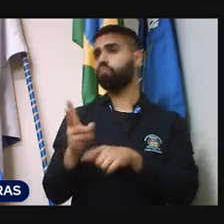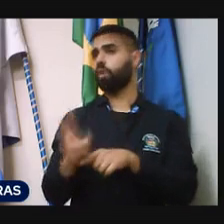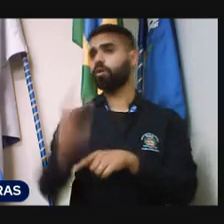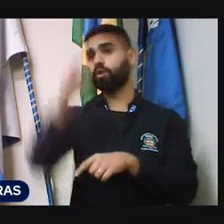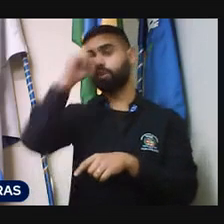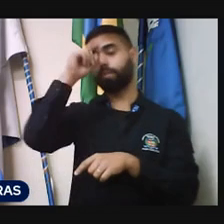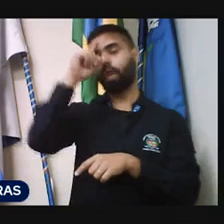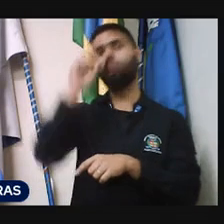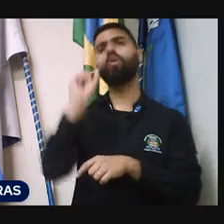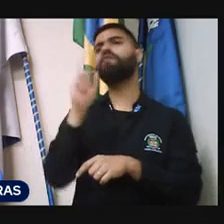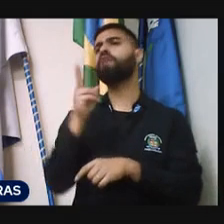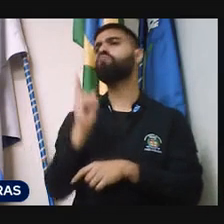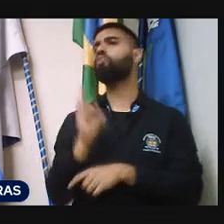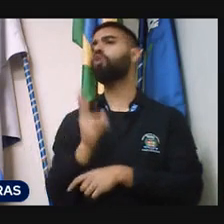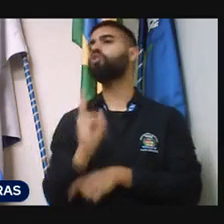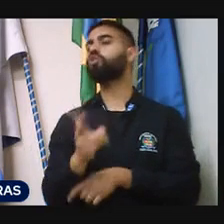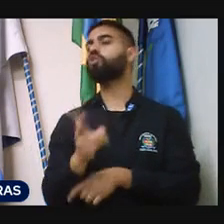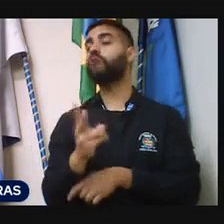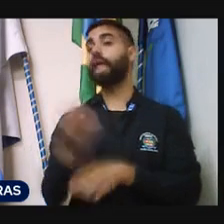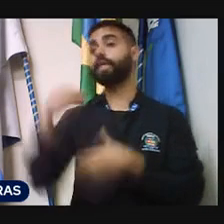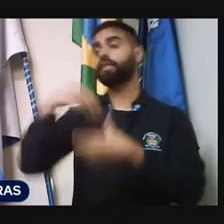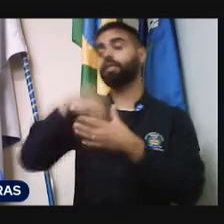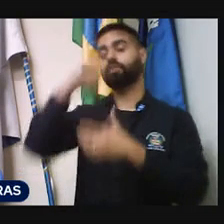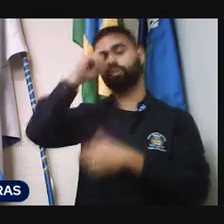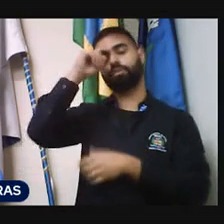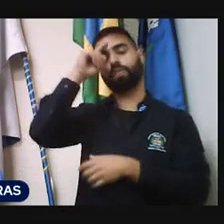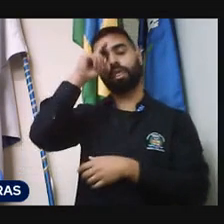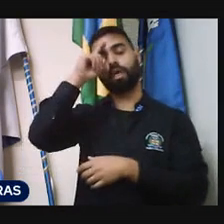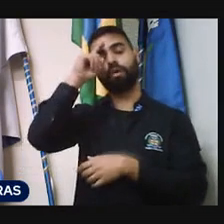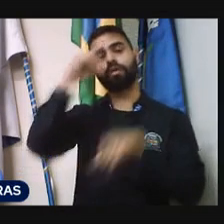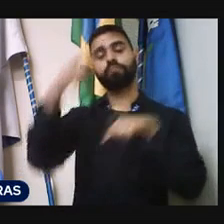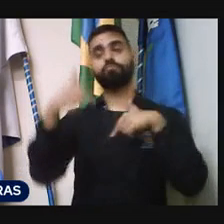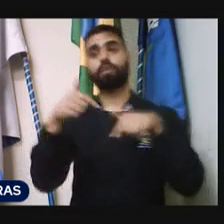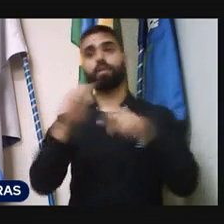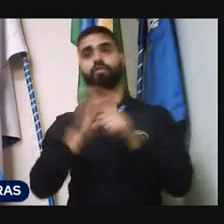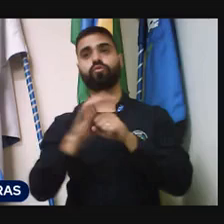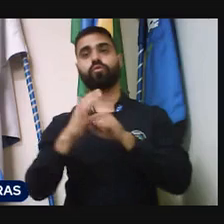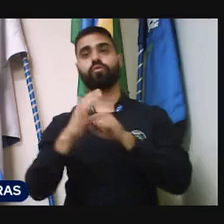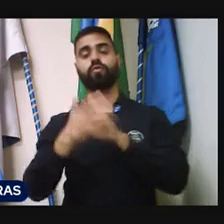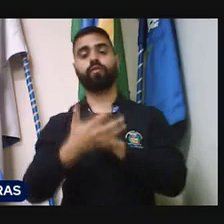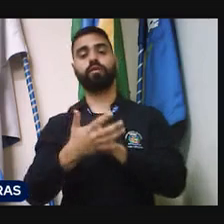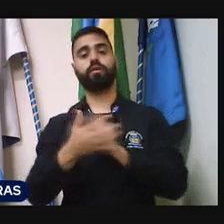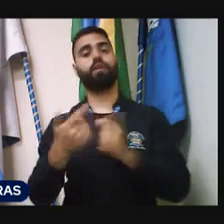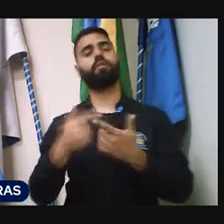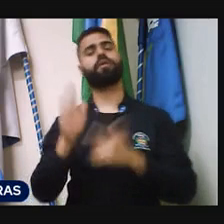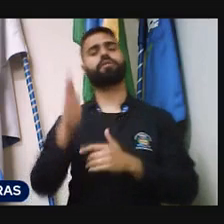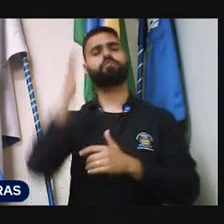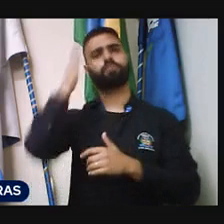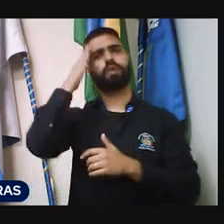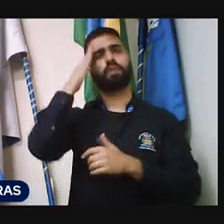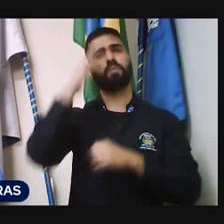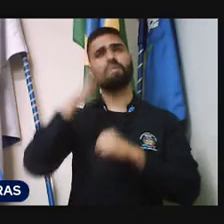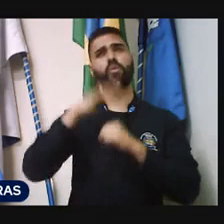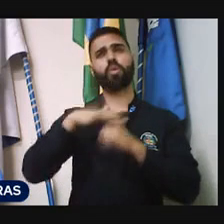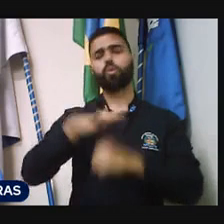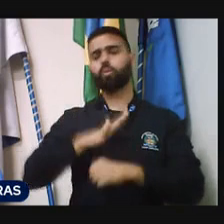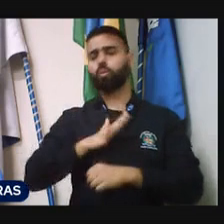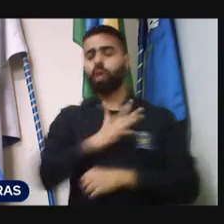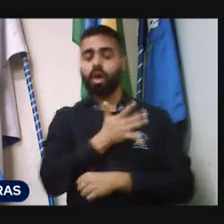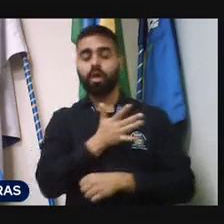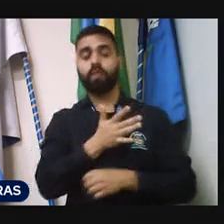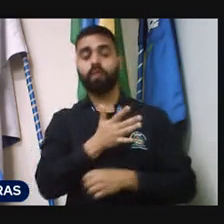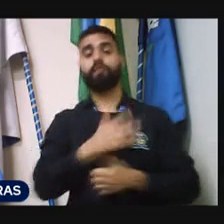hospital o que permanente ficou lá dessa ação né que a gente sabe que é uma essa doença é horrível